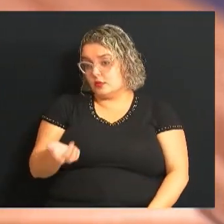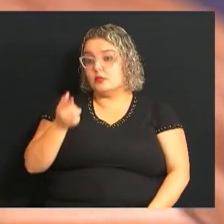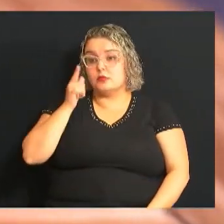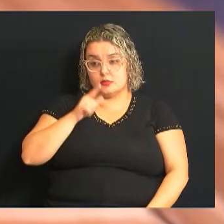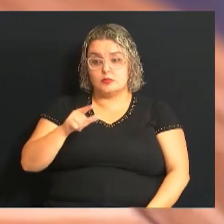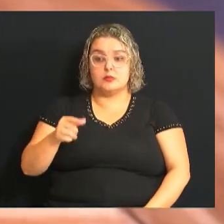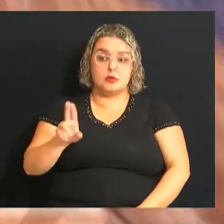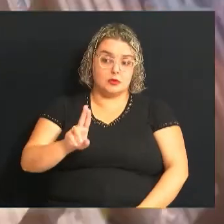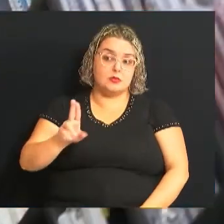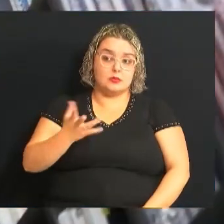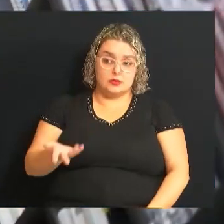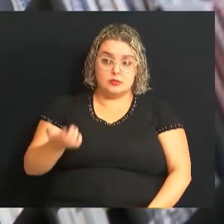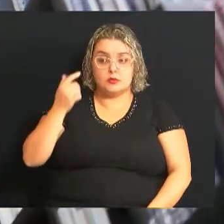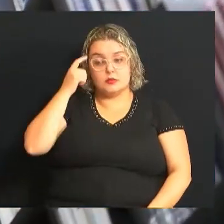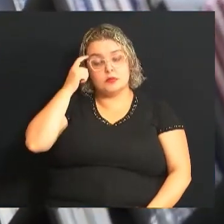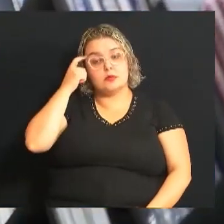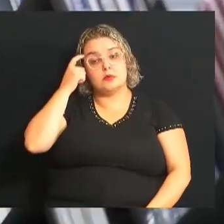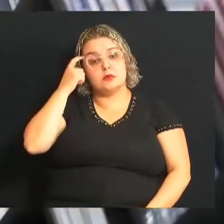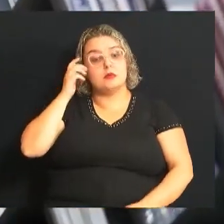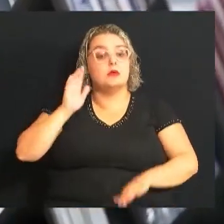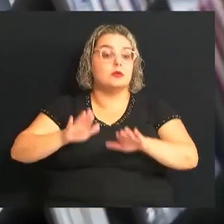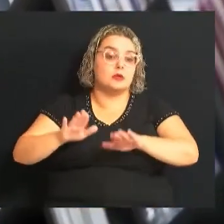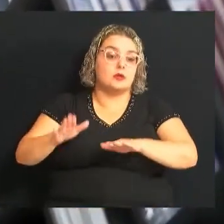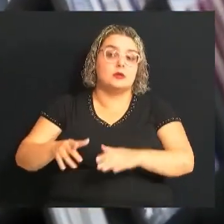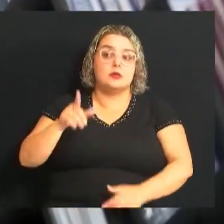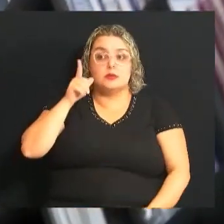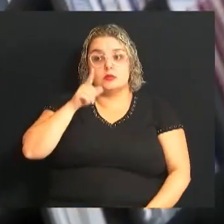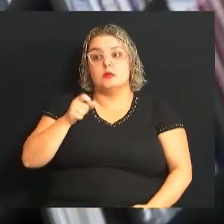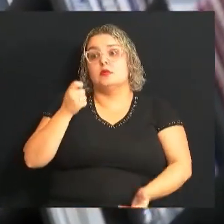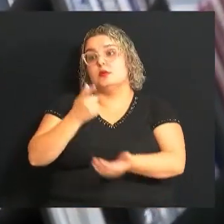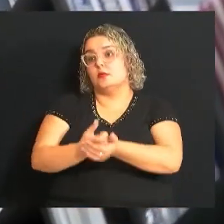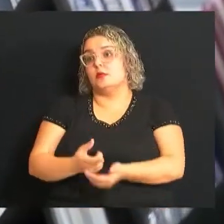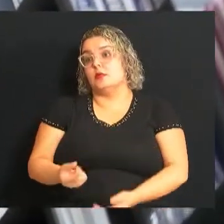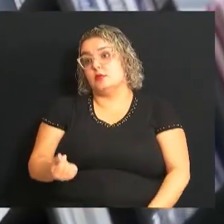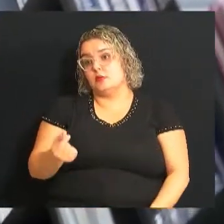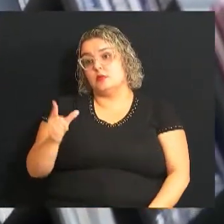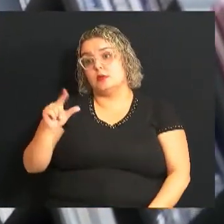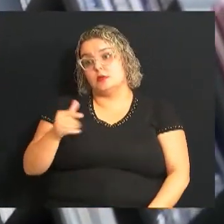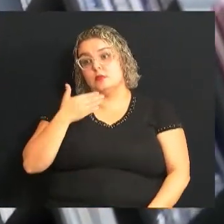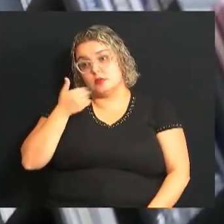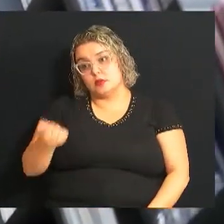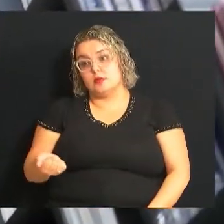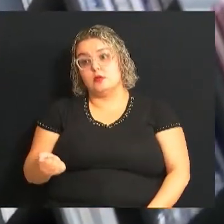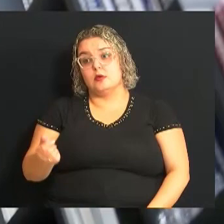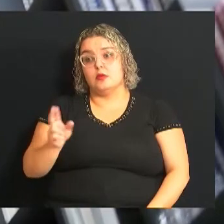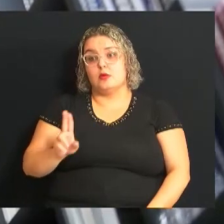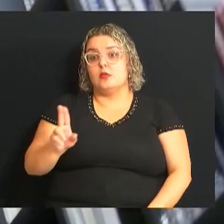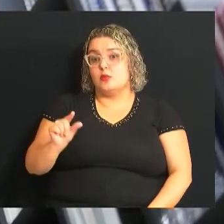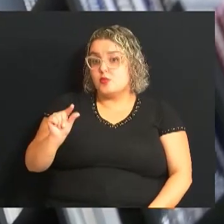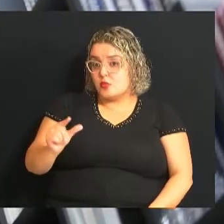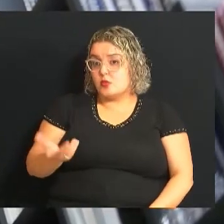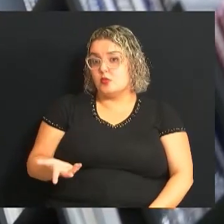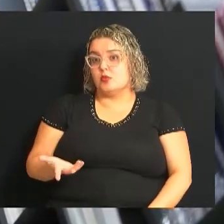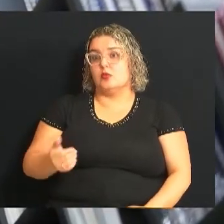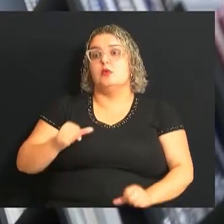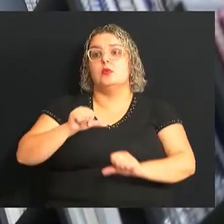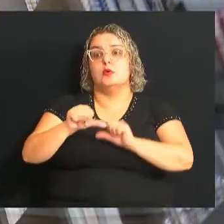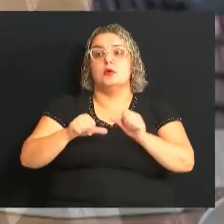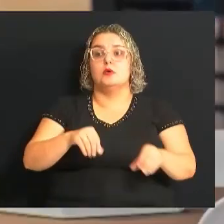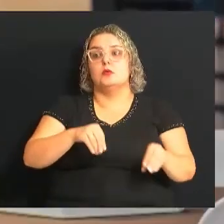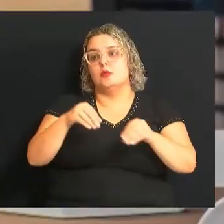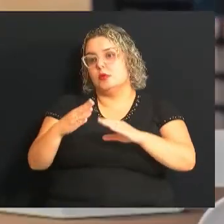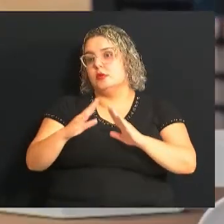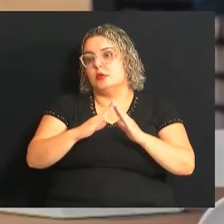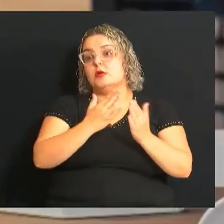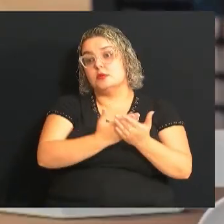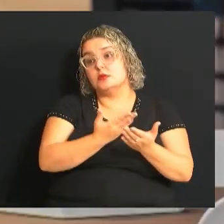usar, então muitas vezes você consegue comprar num preço melhor também, né, com pouco uso, aqueles que mudaram de escola, né,